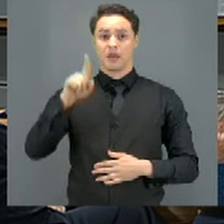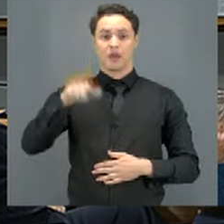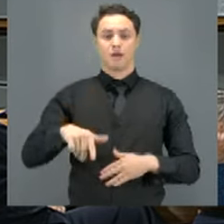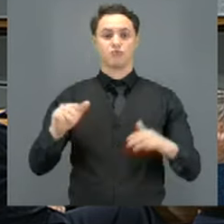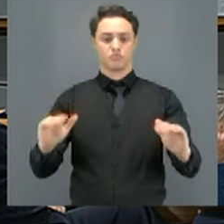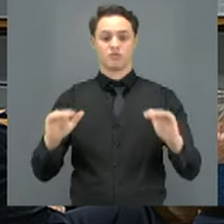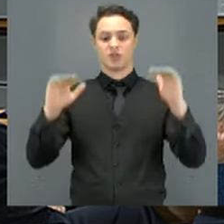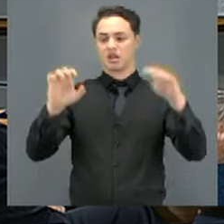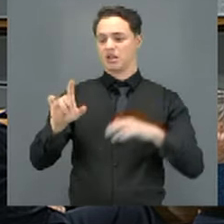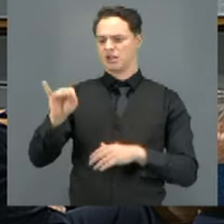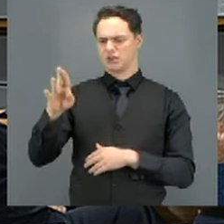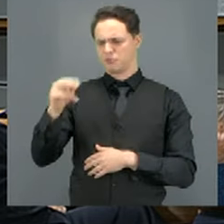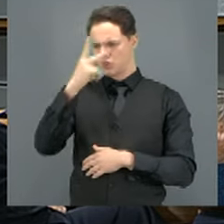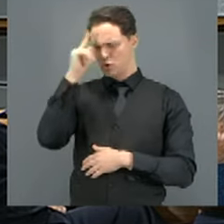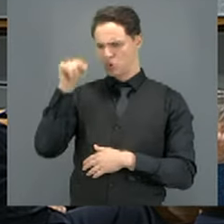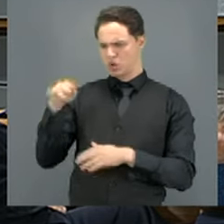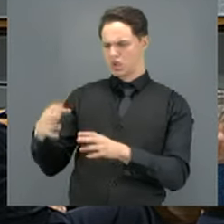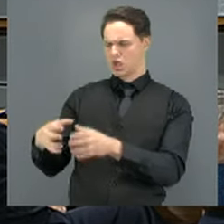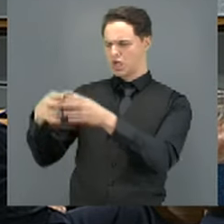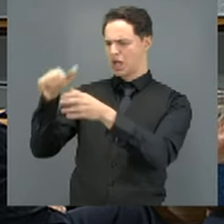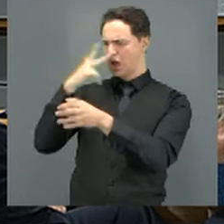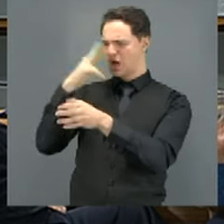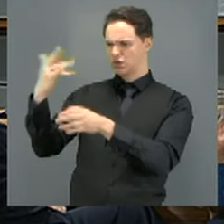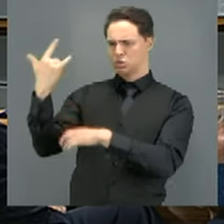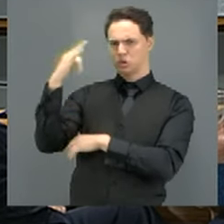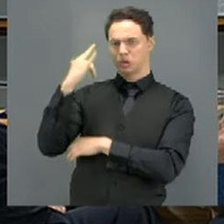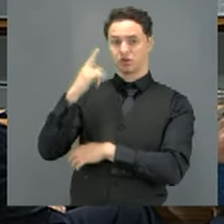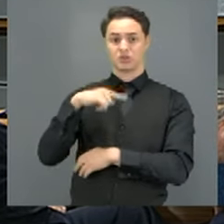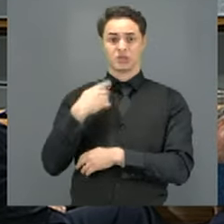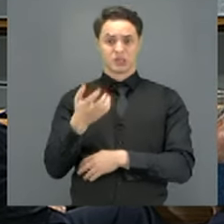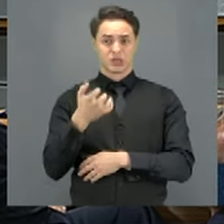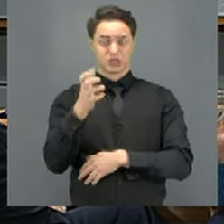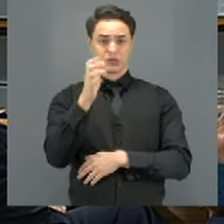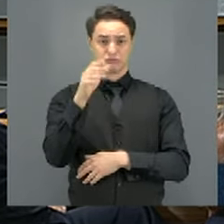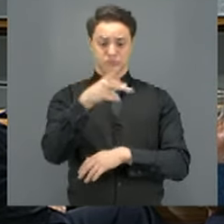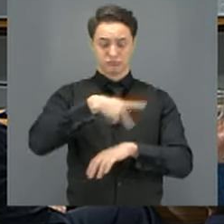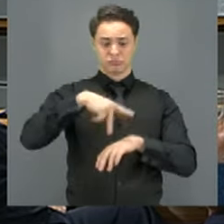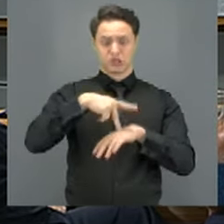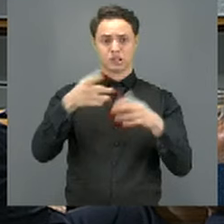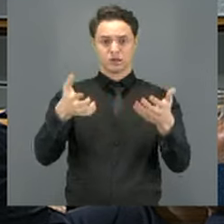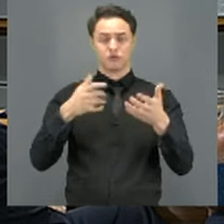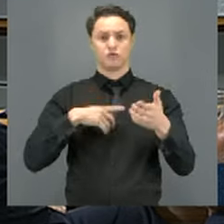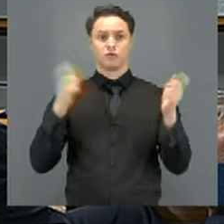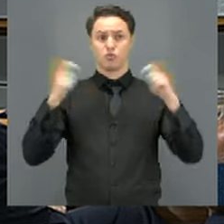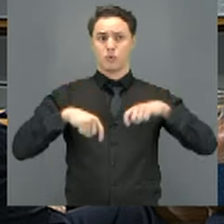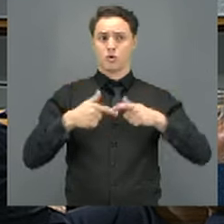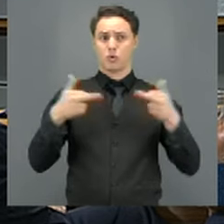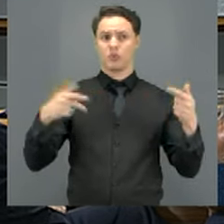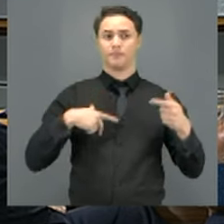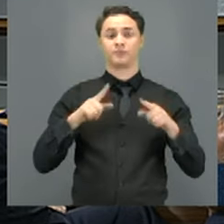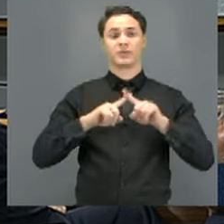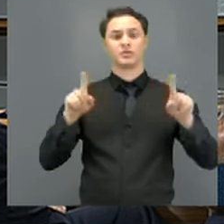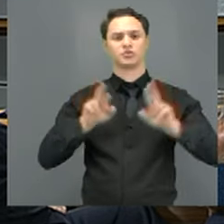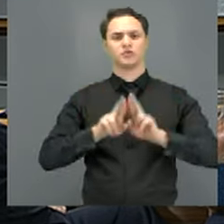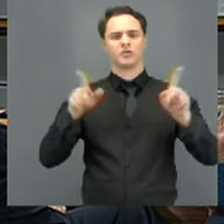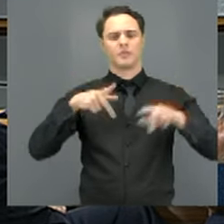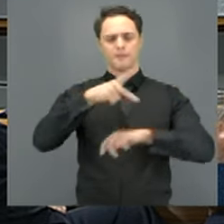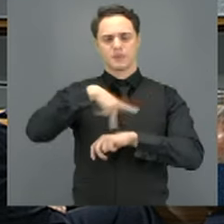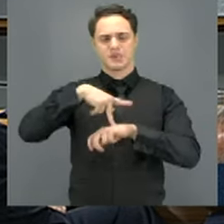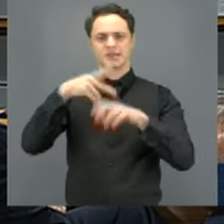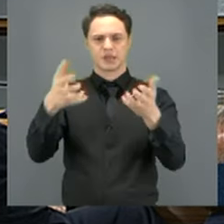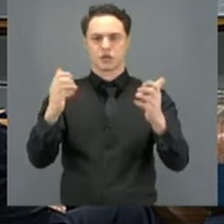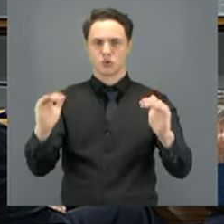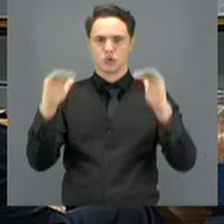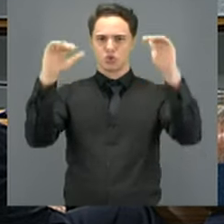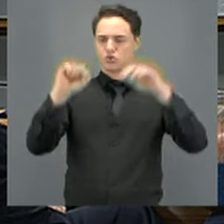elite colonizada que se acha colonizadora, que quer uma nação que continue colonizada, e, por outro lado, uma nação que quer ser